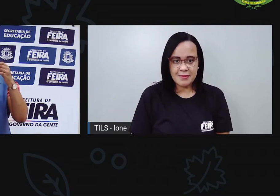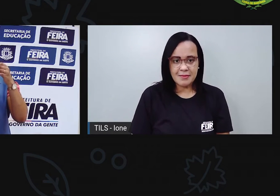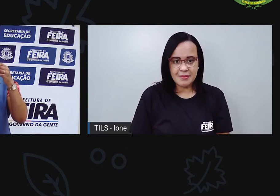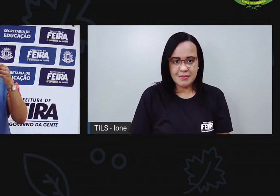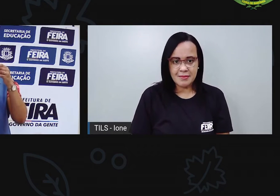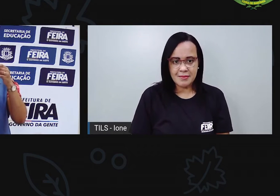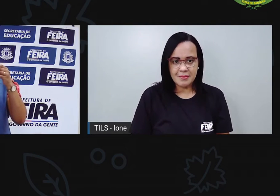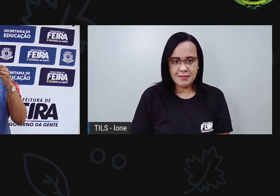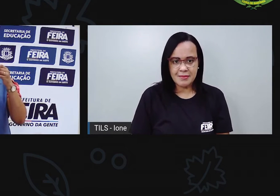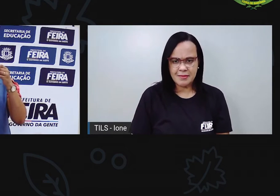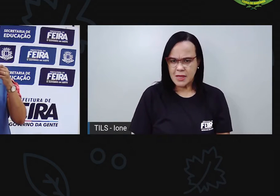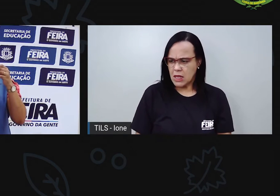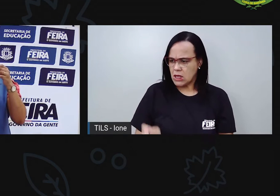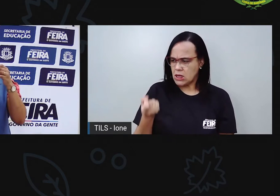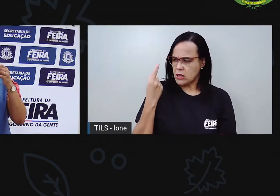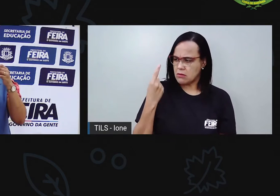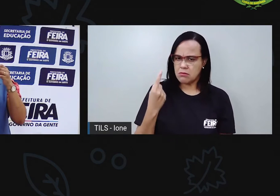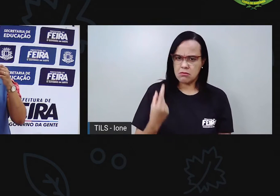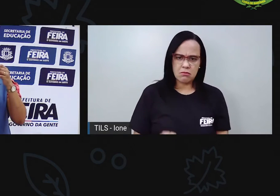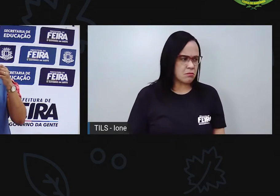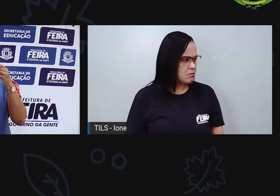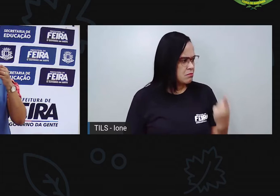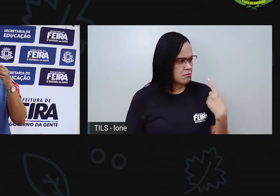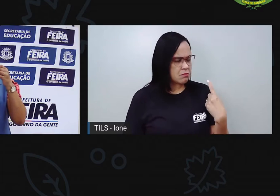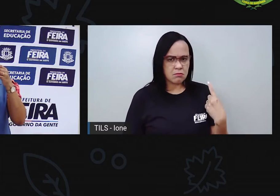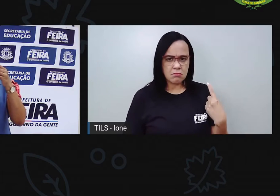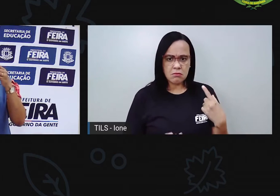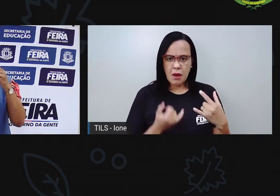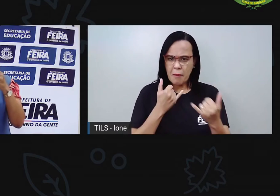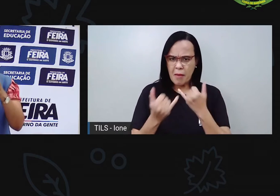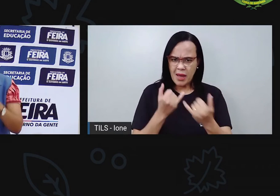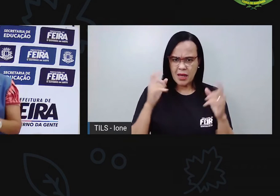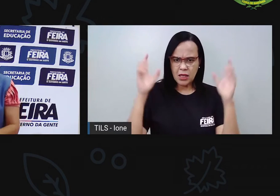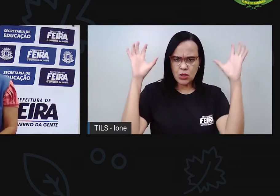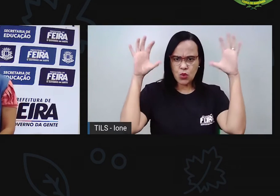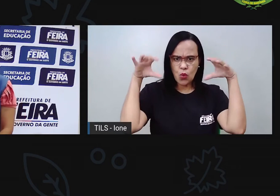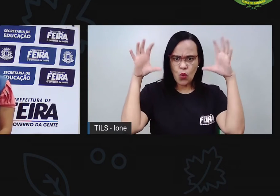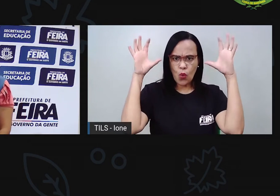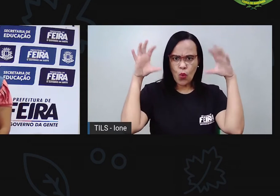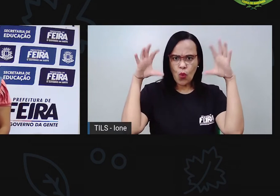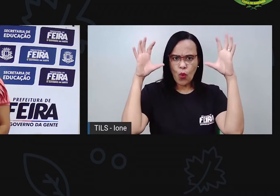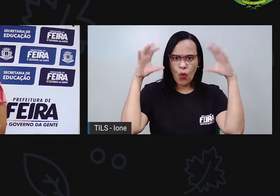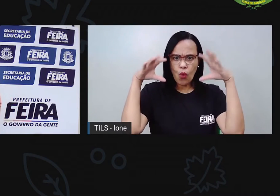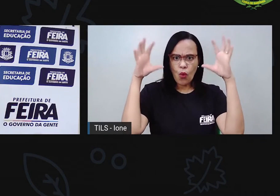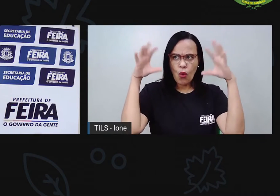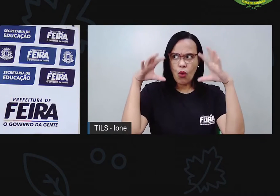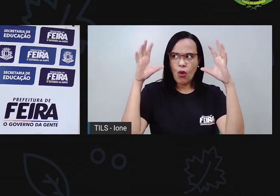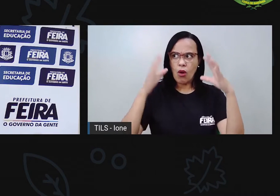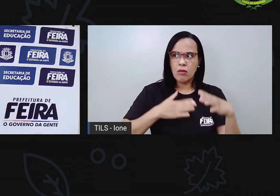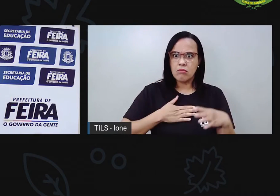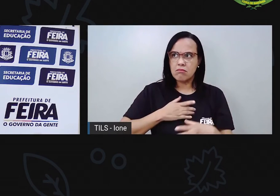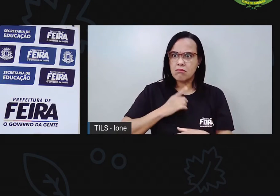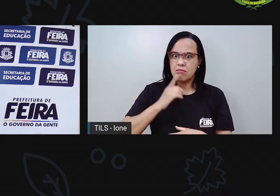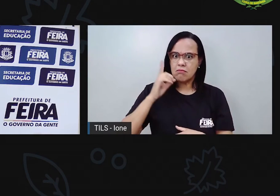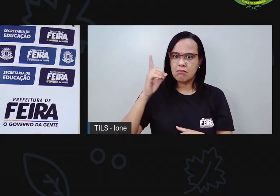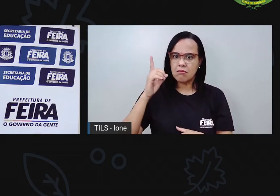e esse só está estranho Parece que vai chover meu Deus e